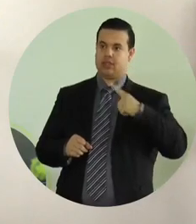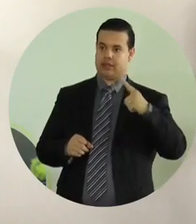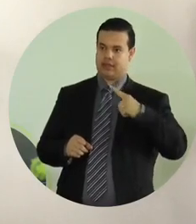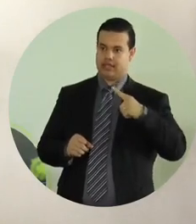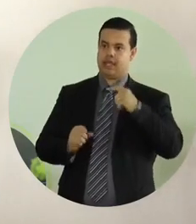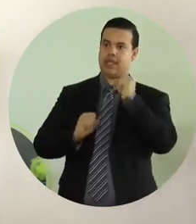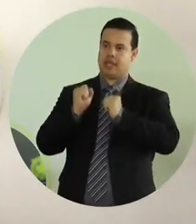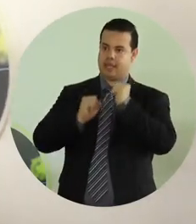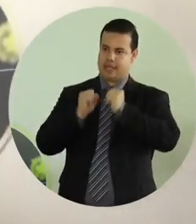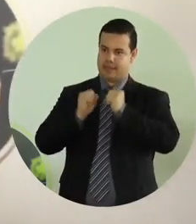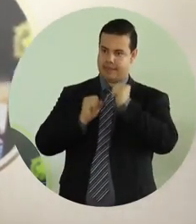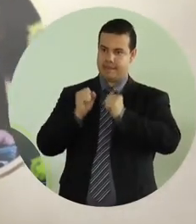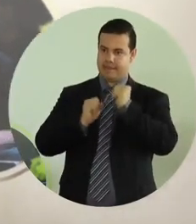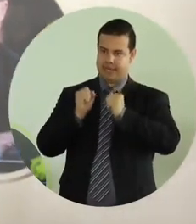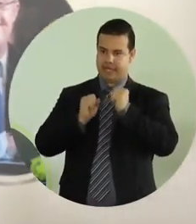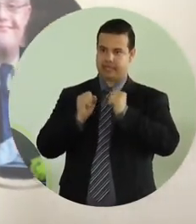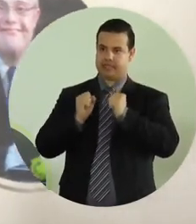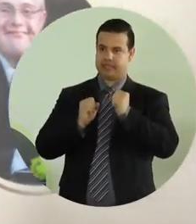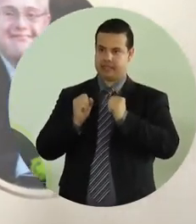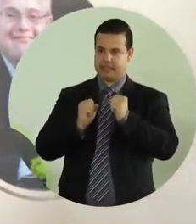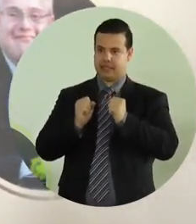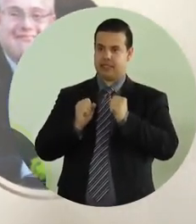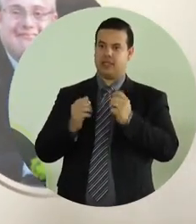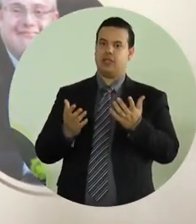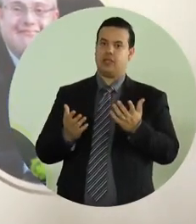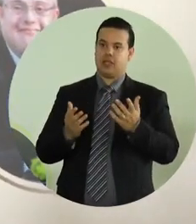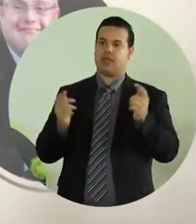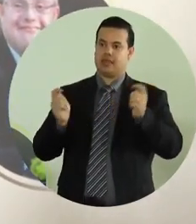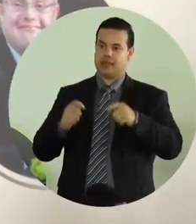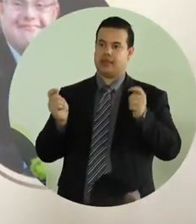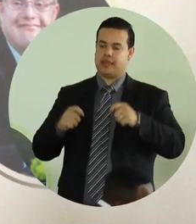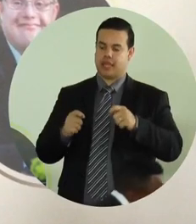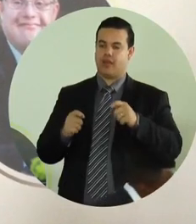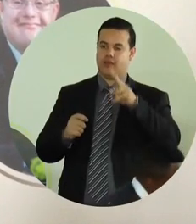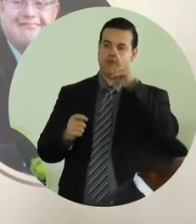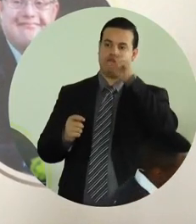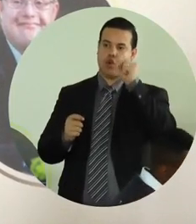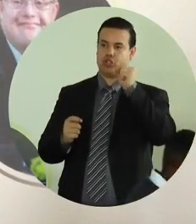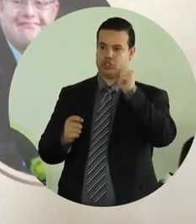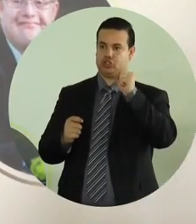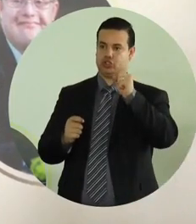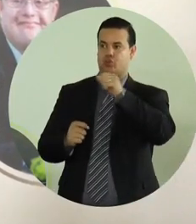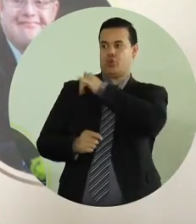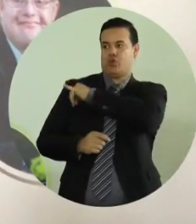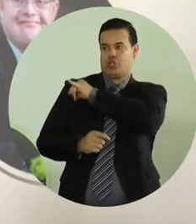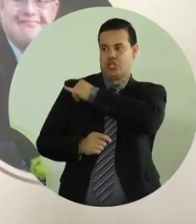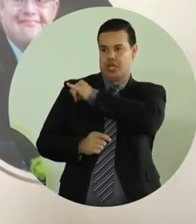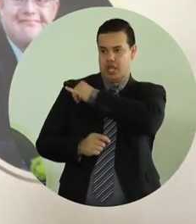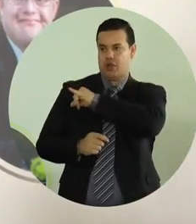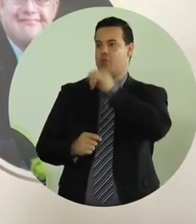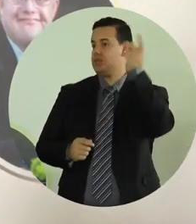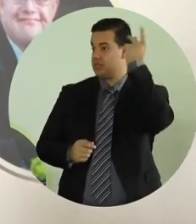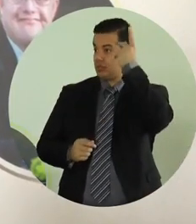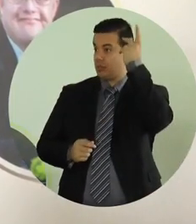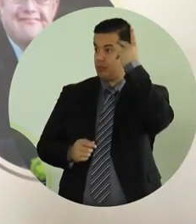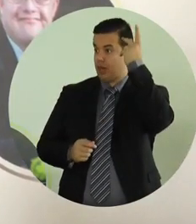empresas parceiras, além do Paraná. Também tem uma atuação muito forte no Rio de Janeiro e São Paulo.